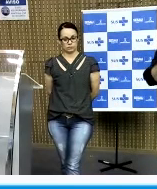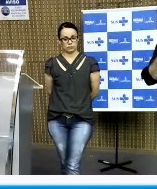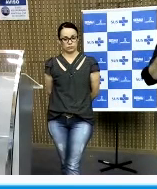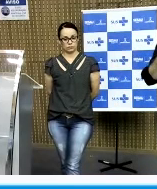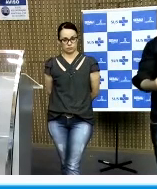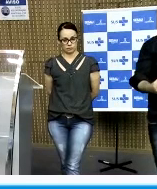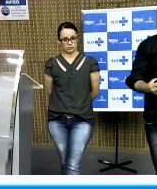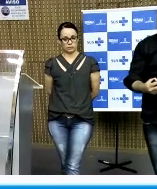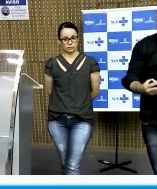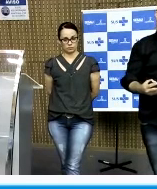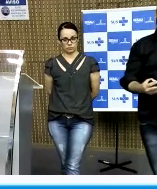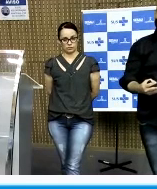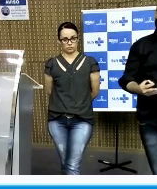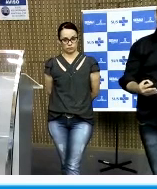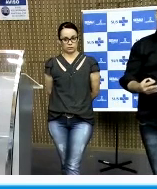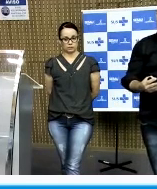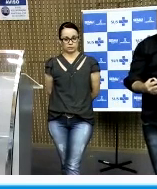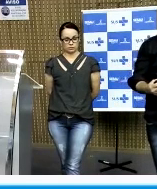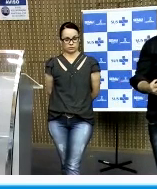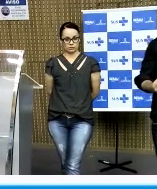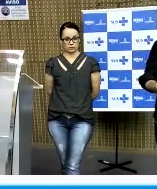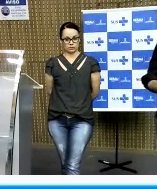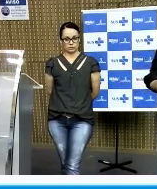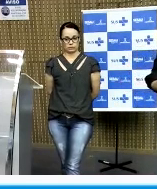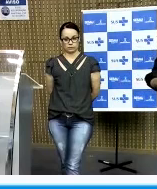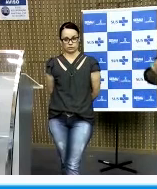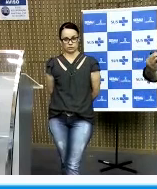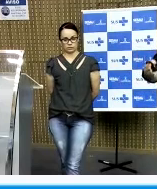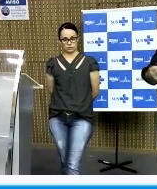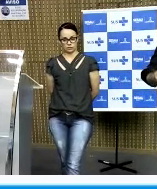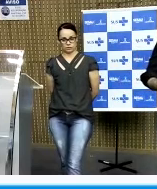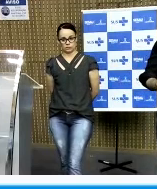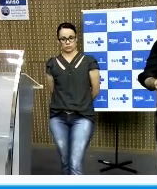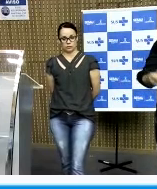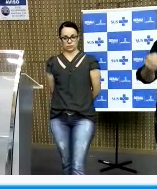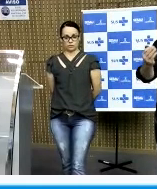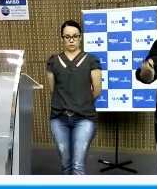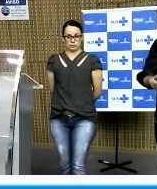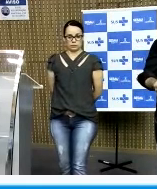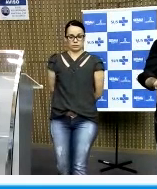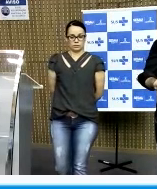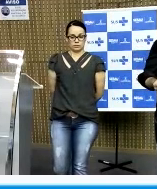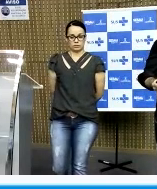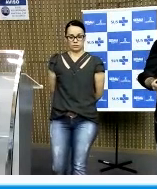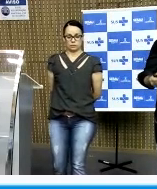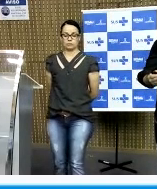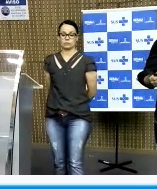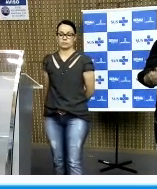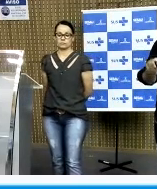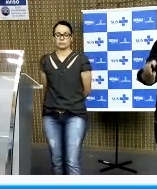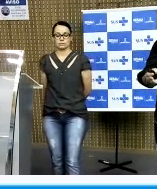equipe, eu agreguei mais 2 pacientes diagnosticados em cuidado compartilhado. E também tivemos 2 referenciados